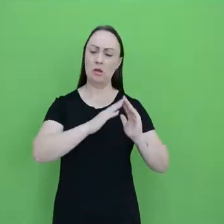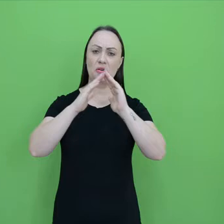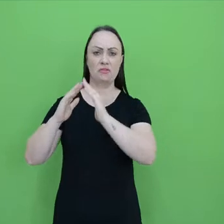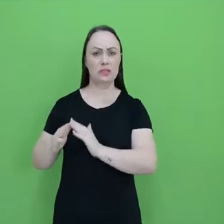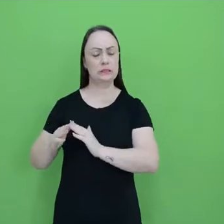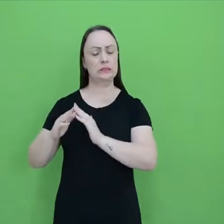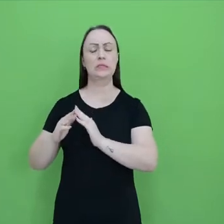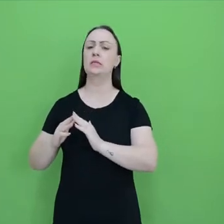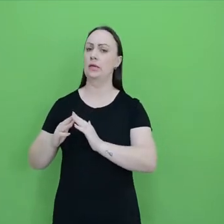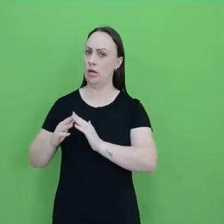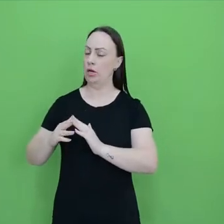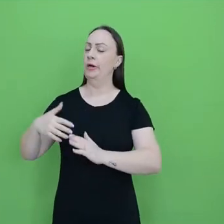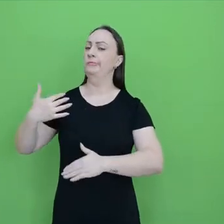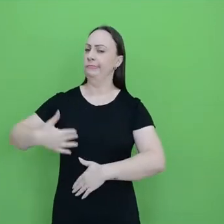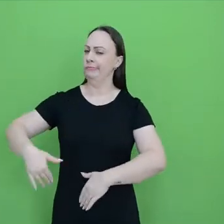vizinha muito